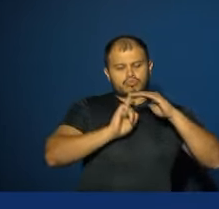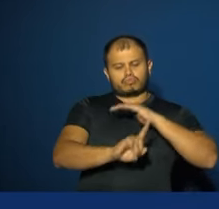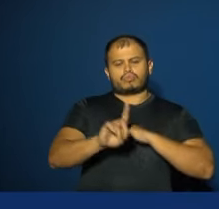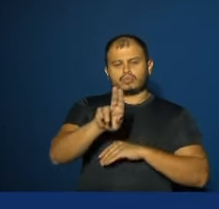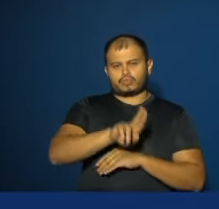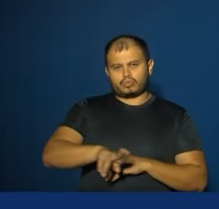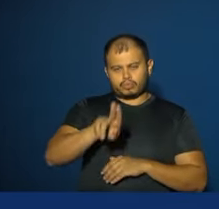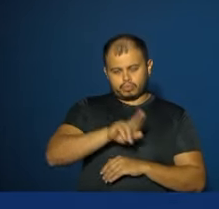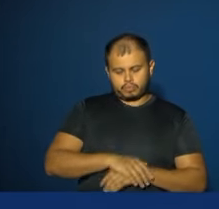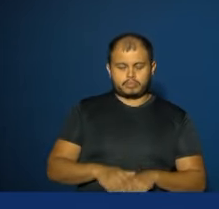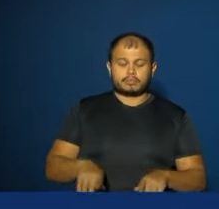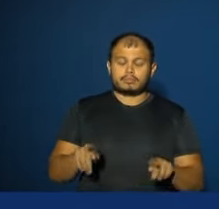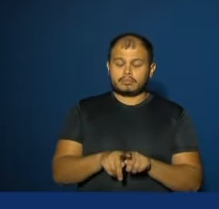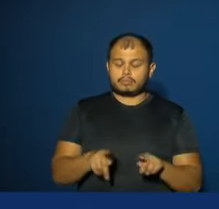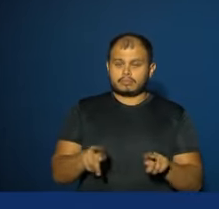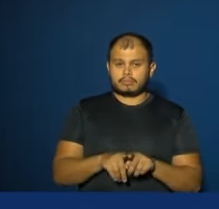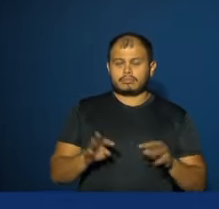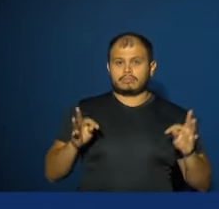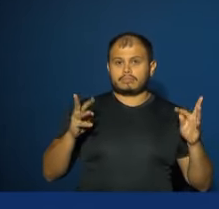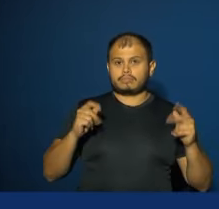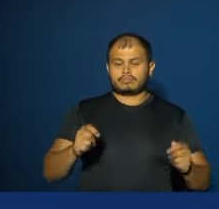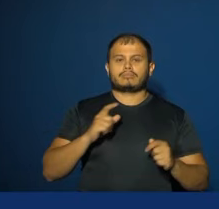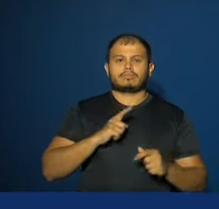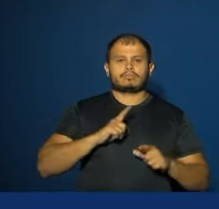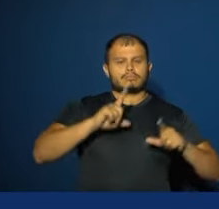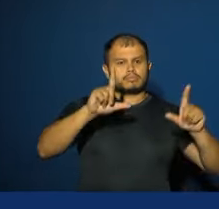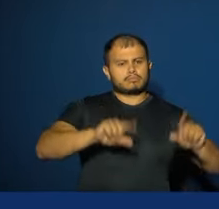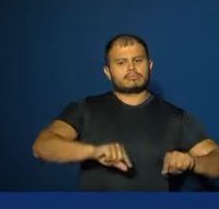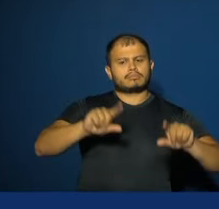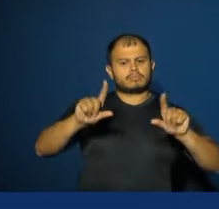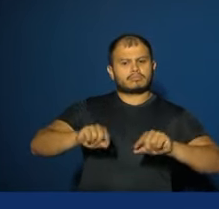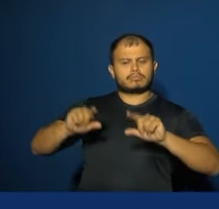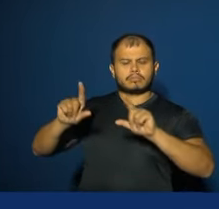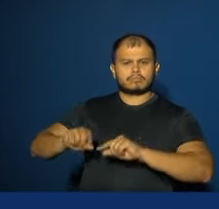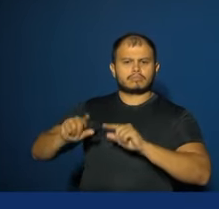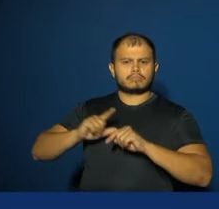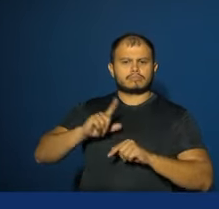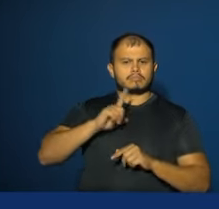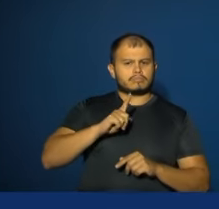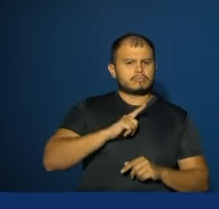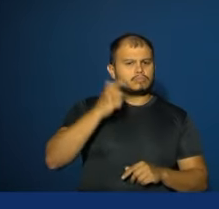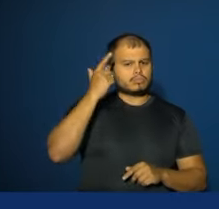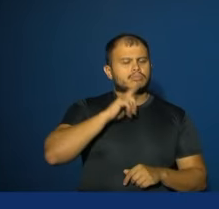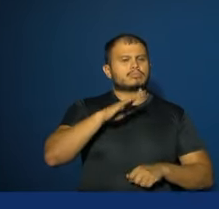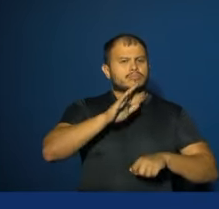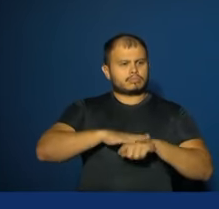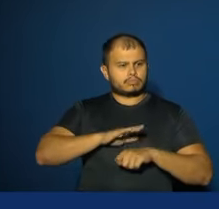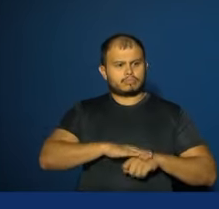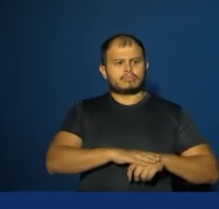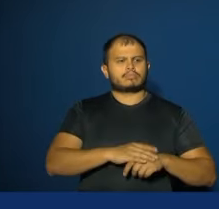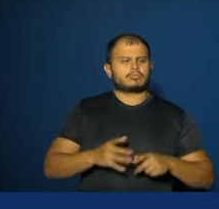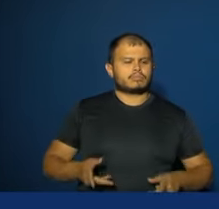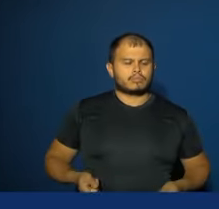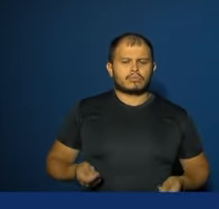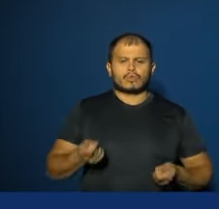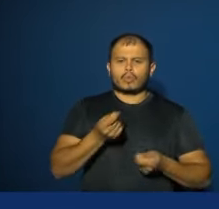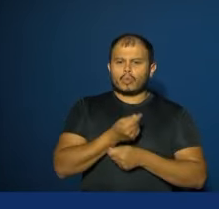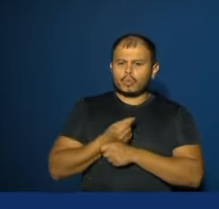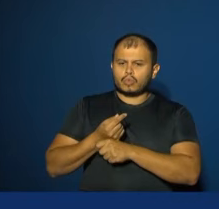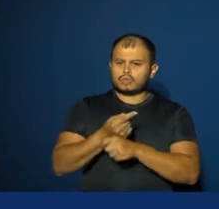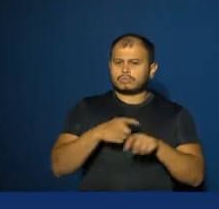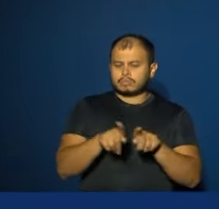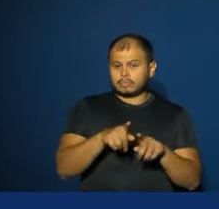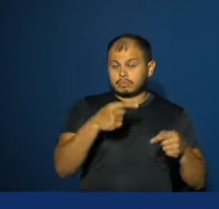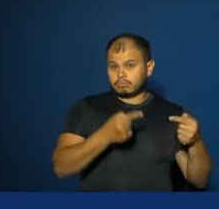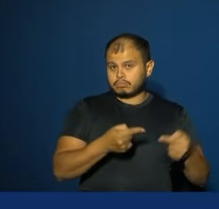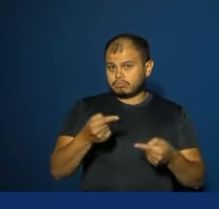Em todas as perspectivas, reduzir subsídios, alocar eficientemente o custo, discutir, como